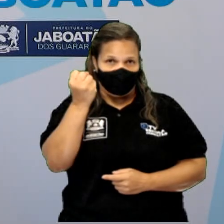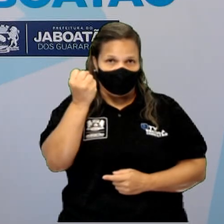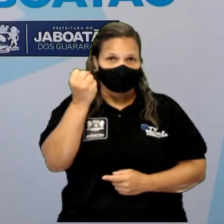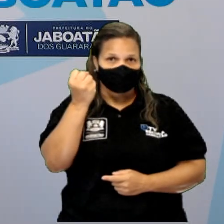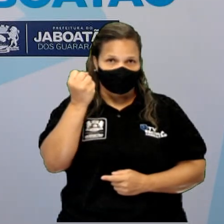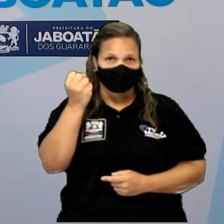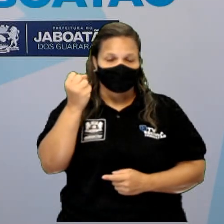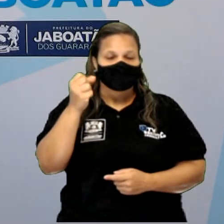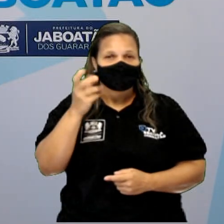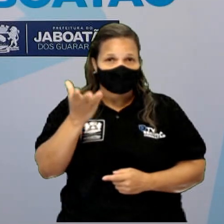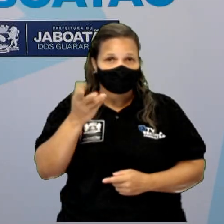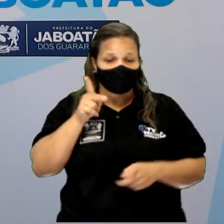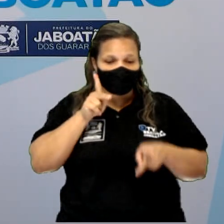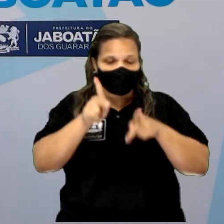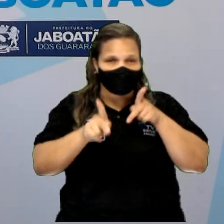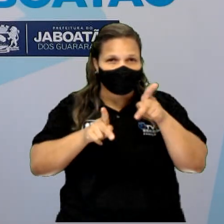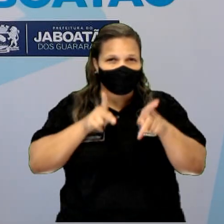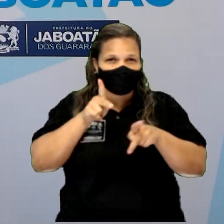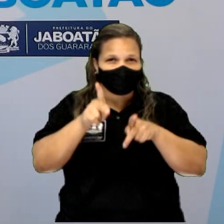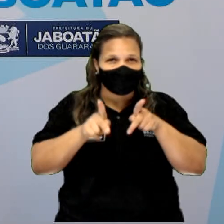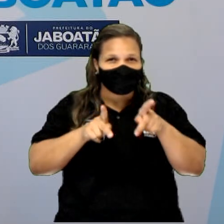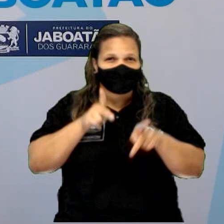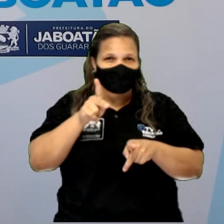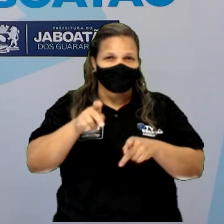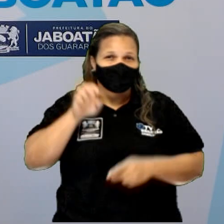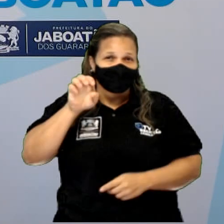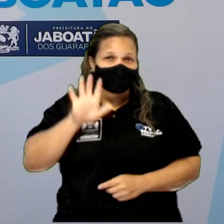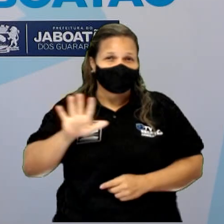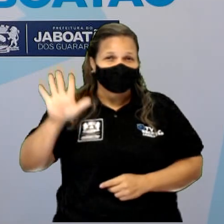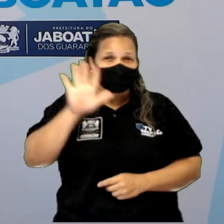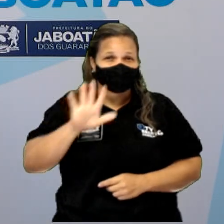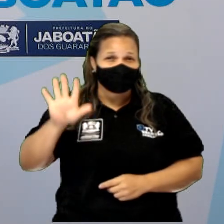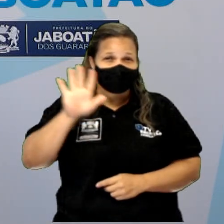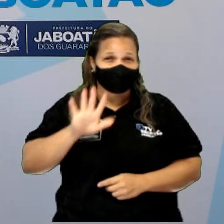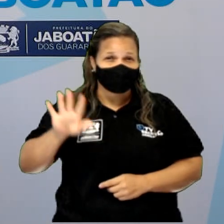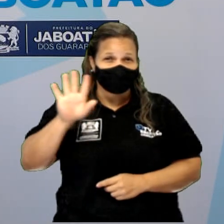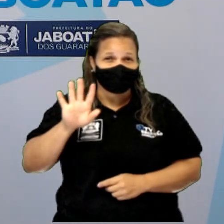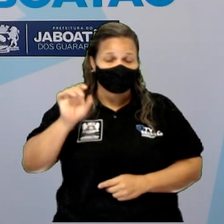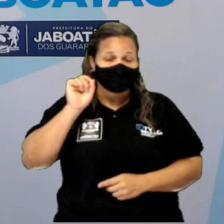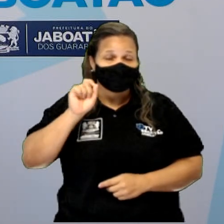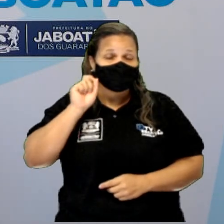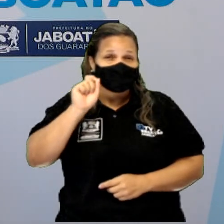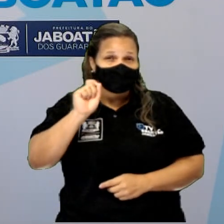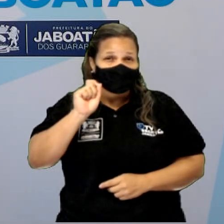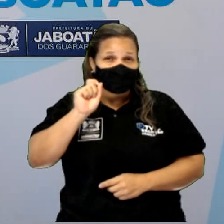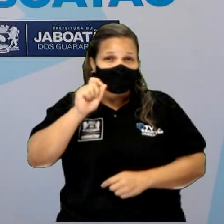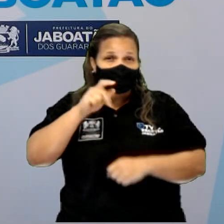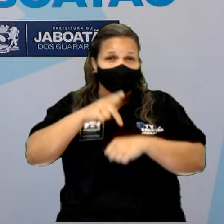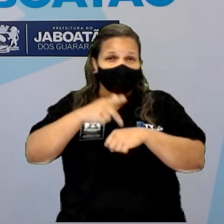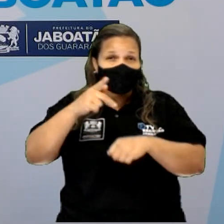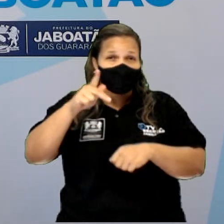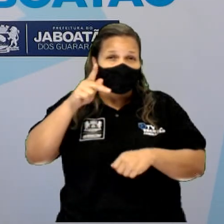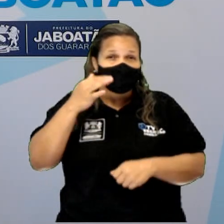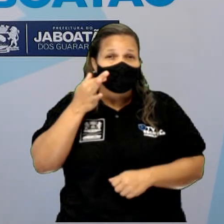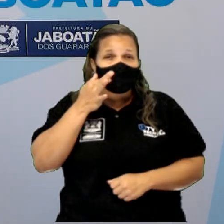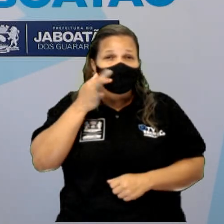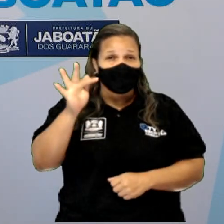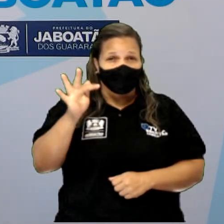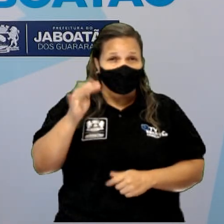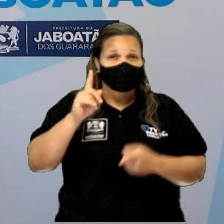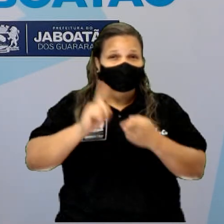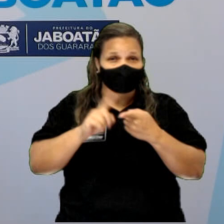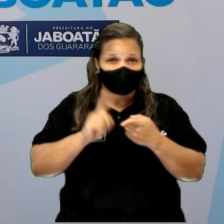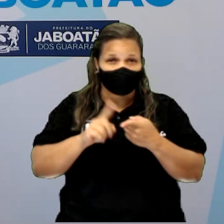quê? Do ouro. Eles já dominavam a metalurgia, eles já conheciam o ouro e a prata. Eles já tinham